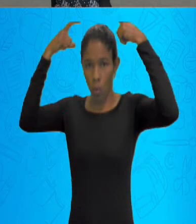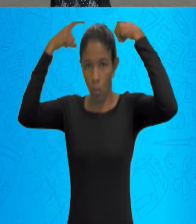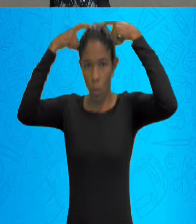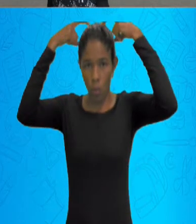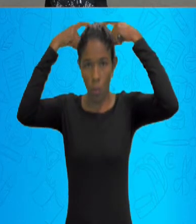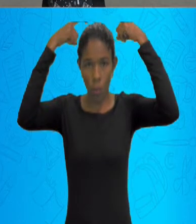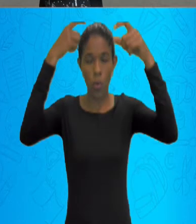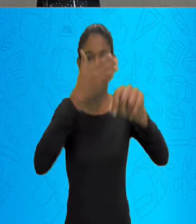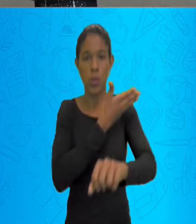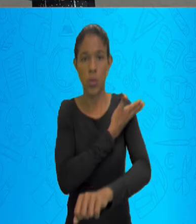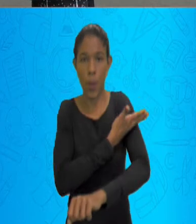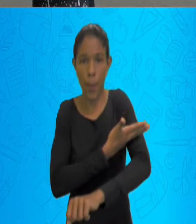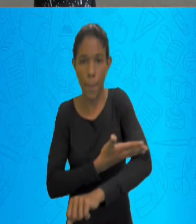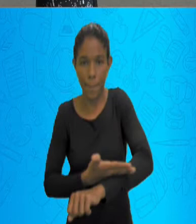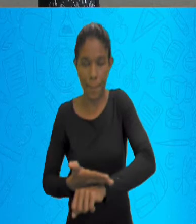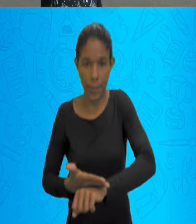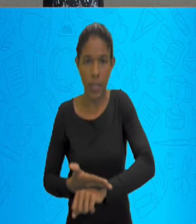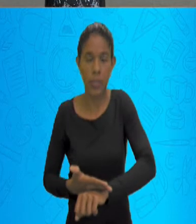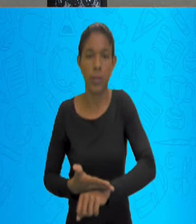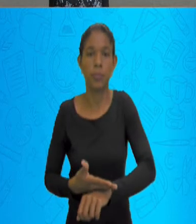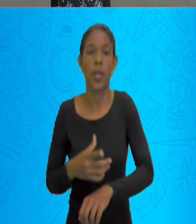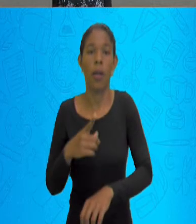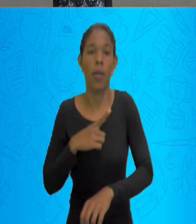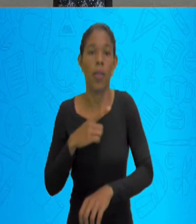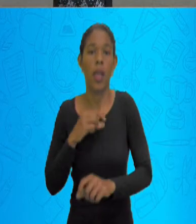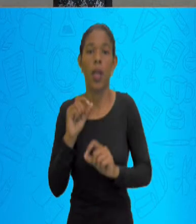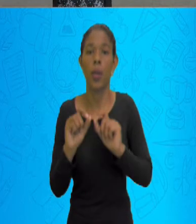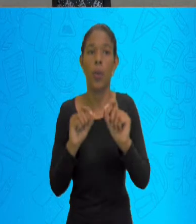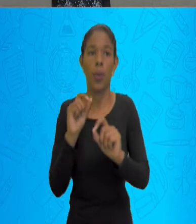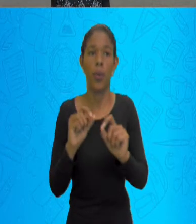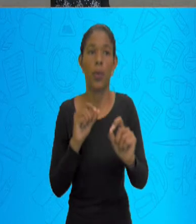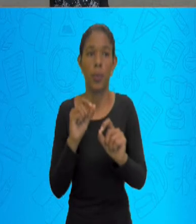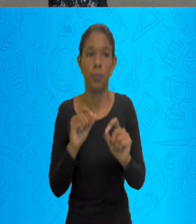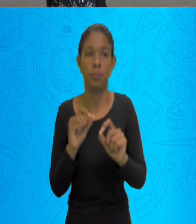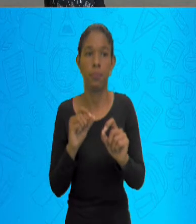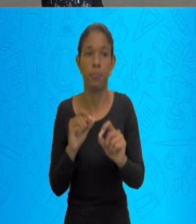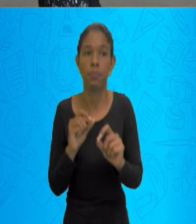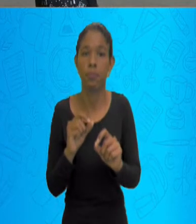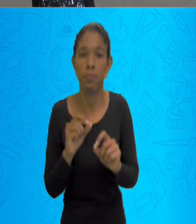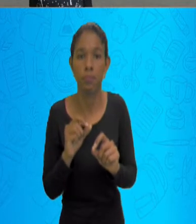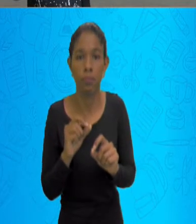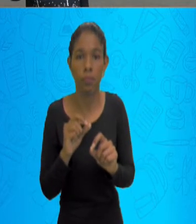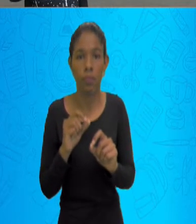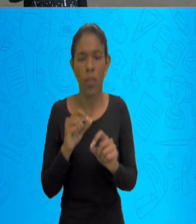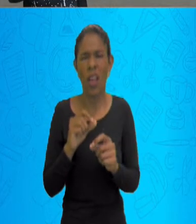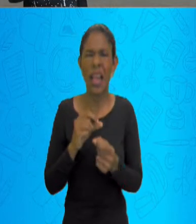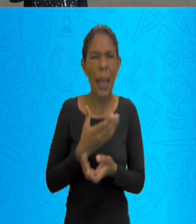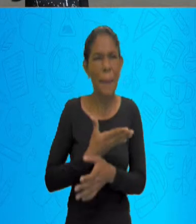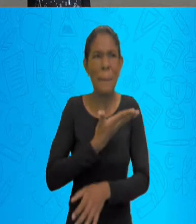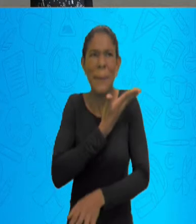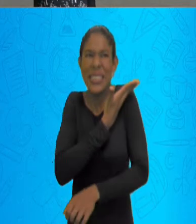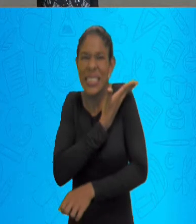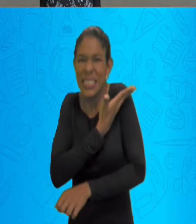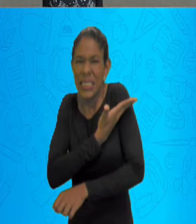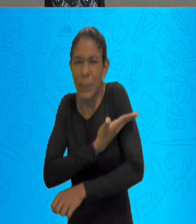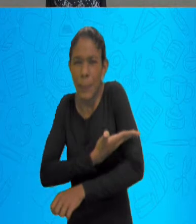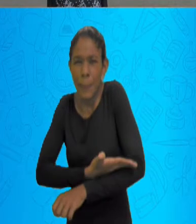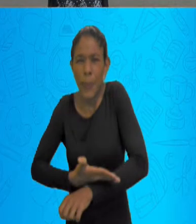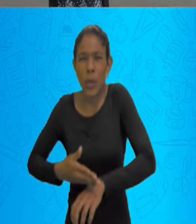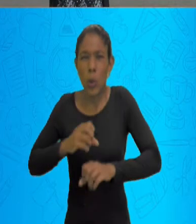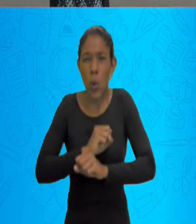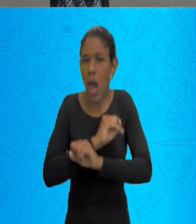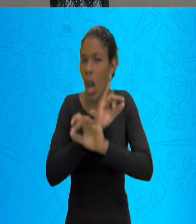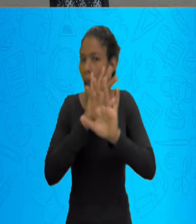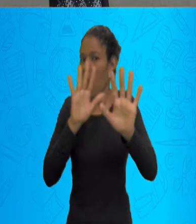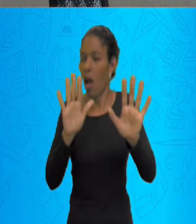do pelo branco, que nem é muito branco, às vezes já houve algumas pesquisas dizendo que é uma